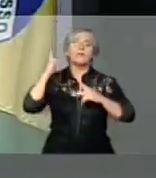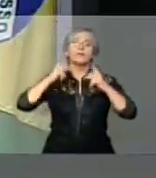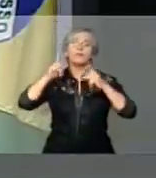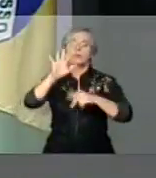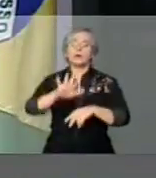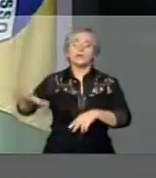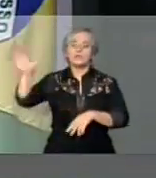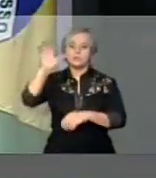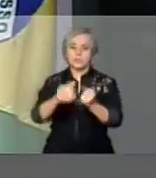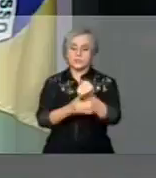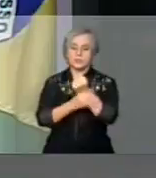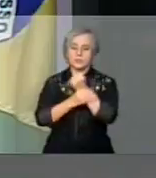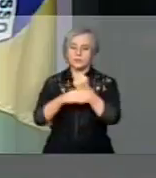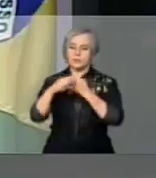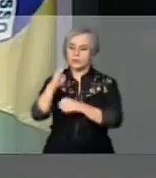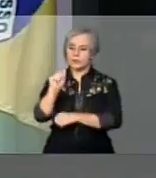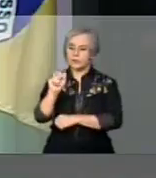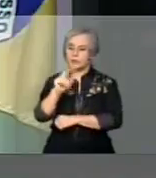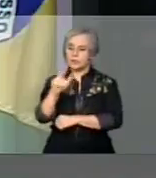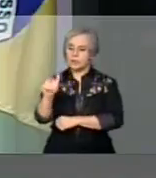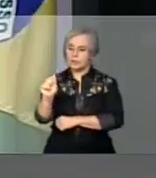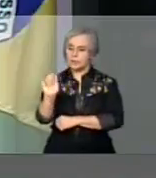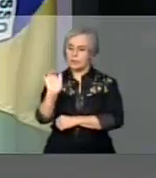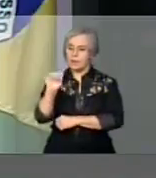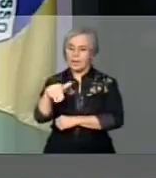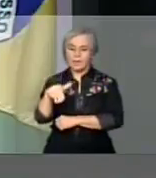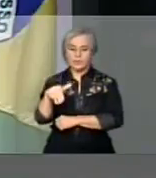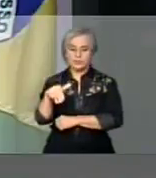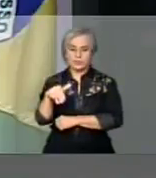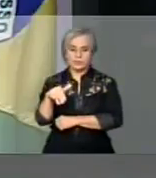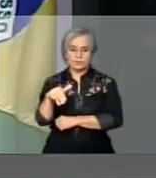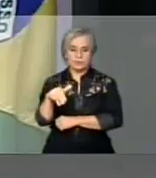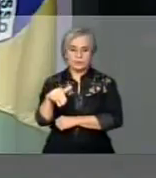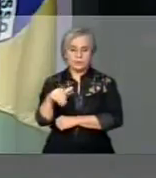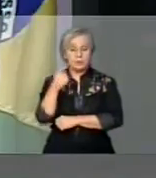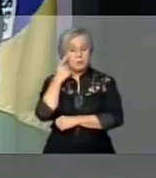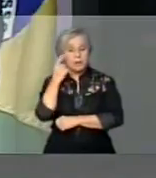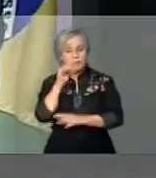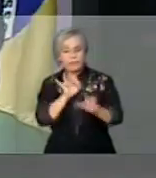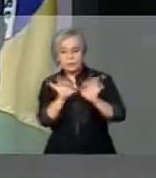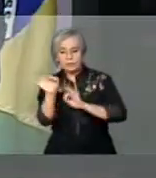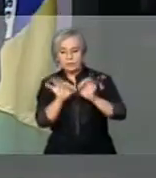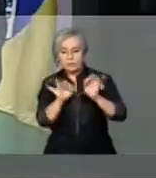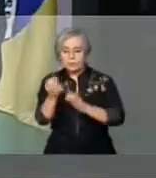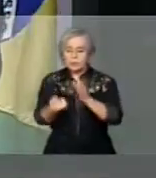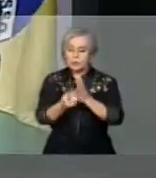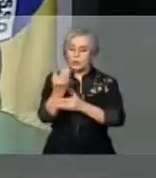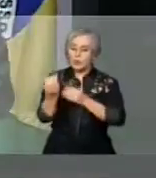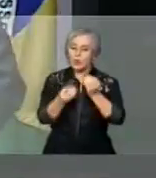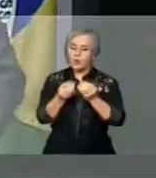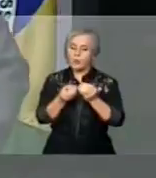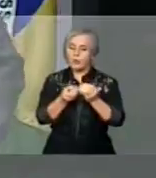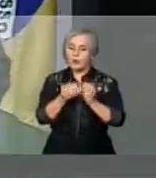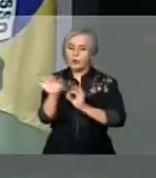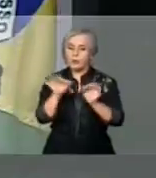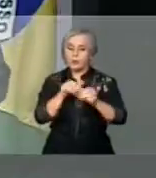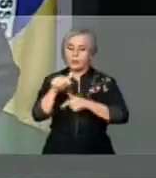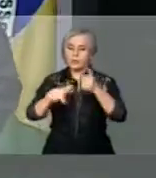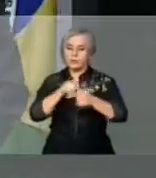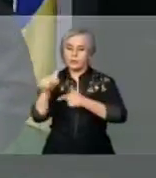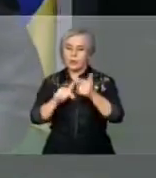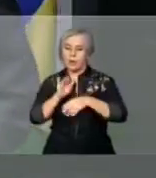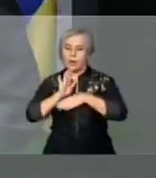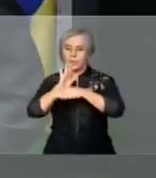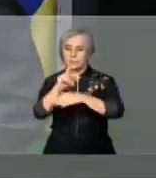de Segurança de Barragens para aprimorar os requisitos na elaboração de critérios de implementação do plano de ação